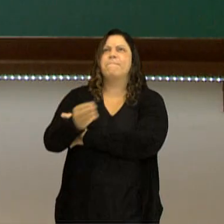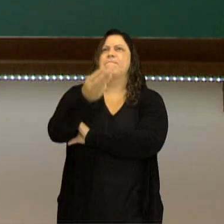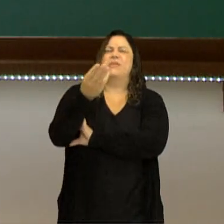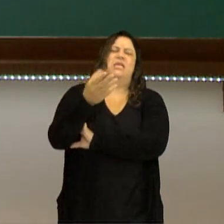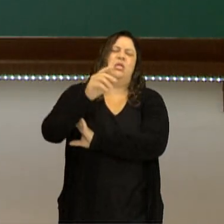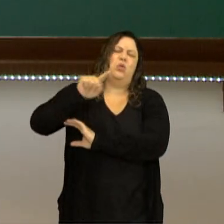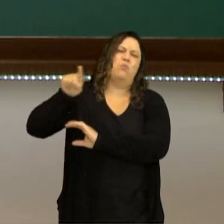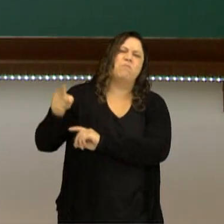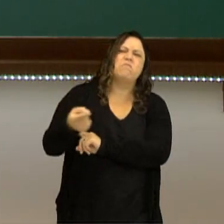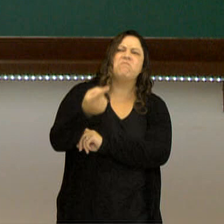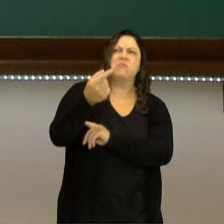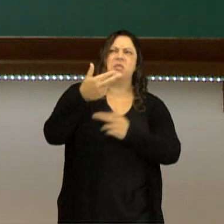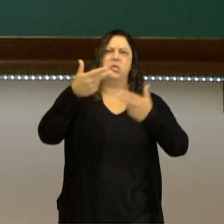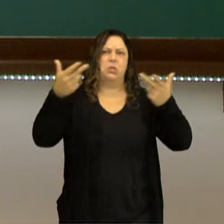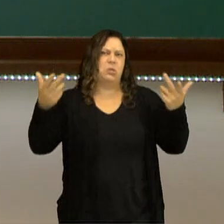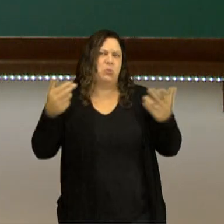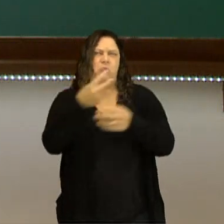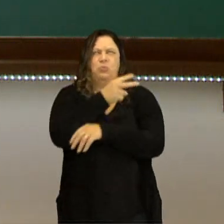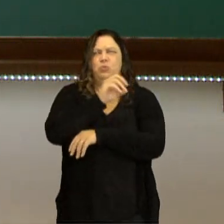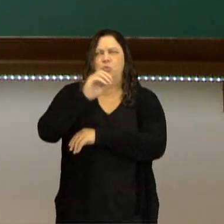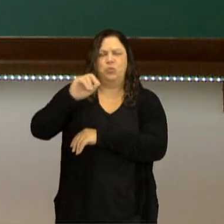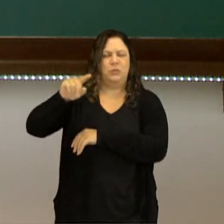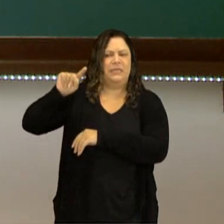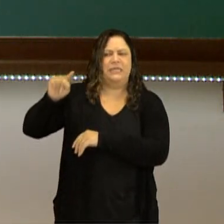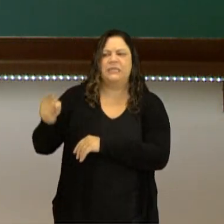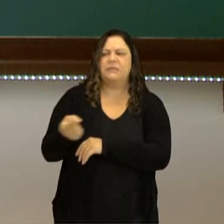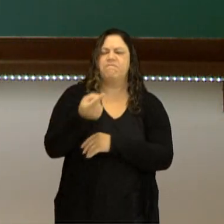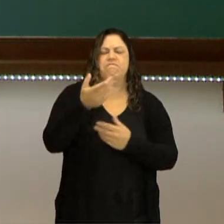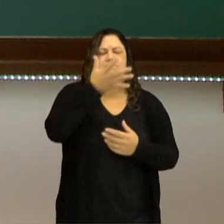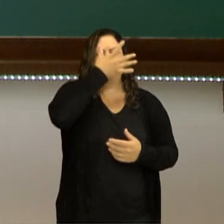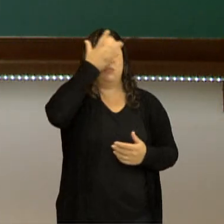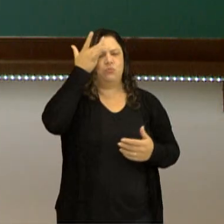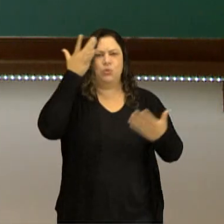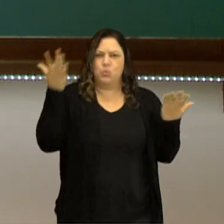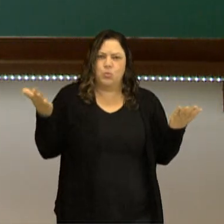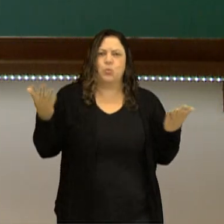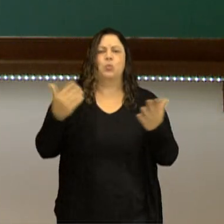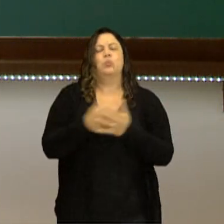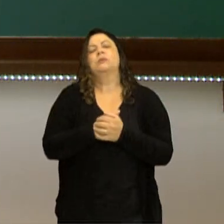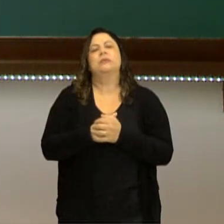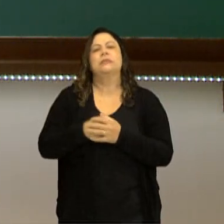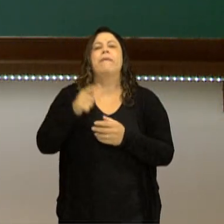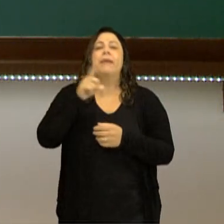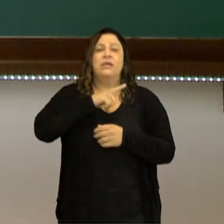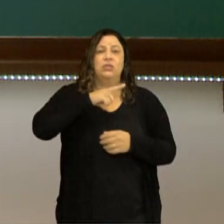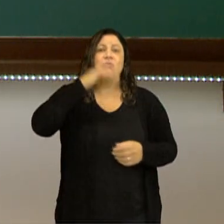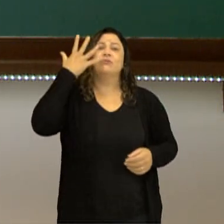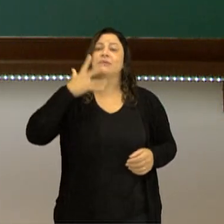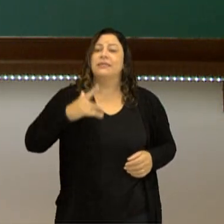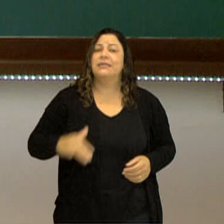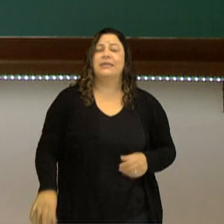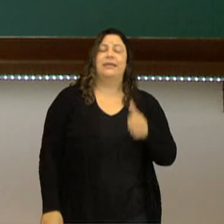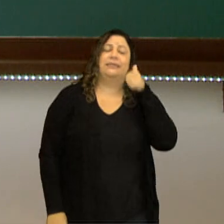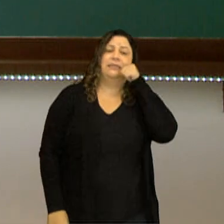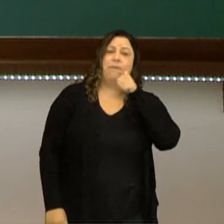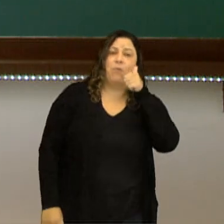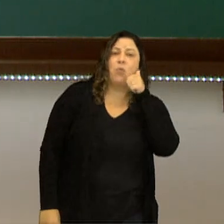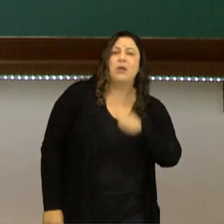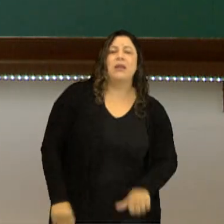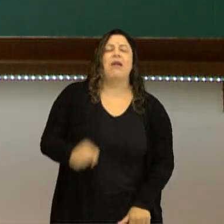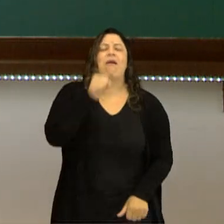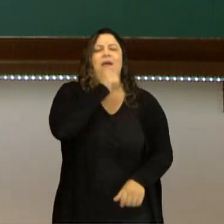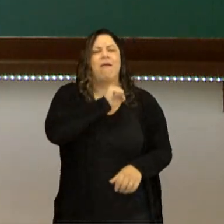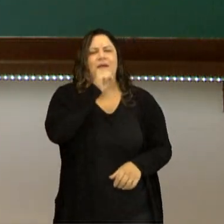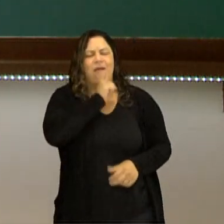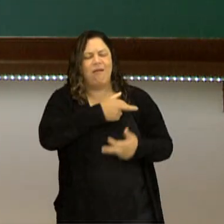mil pessoas, outros dizem que são 200 mil pessoas, mas nesse protesto tinham crianças, tinham mulheres, tinham